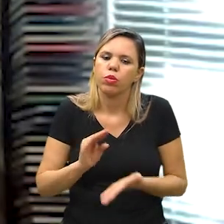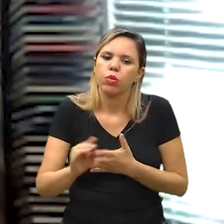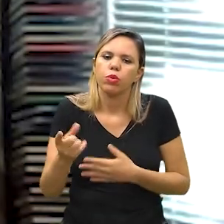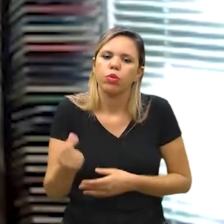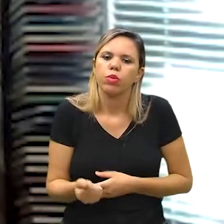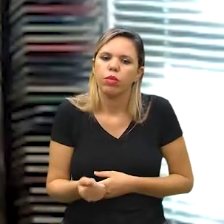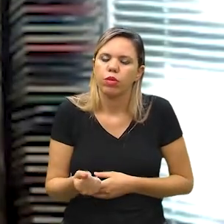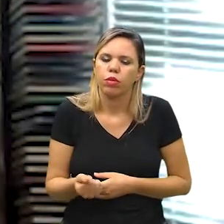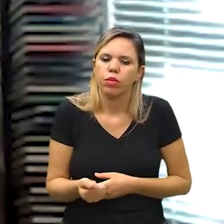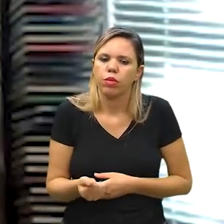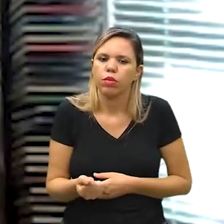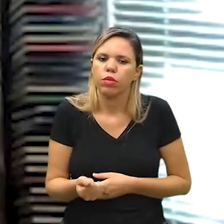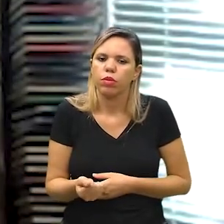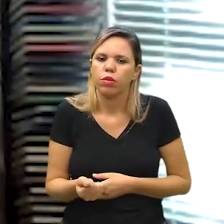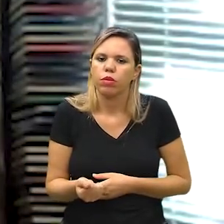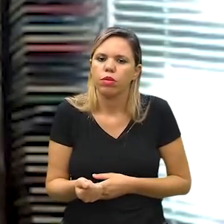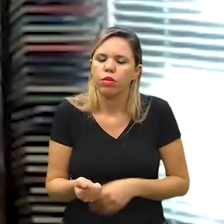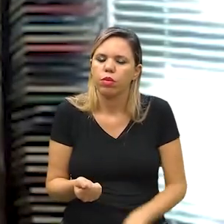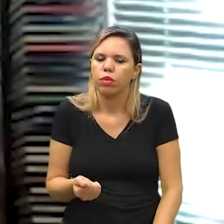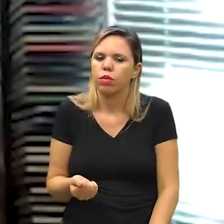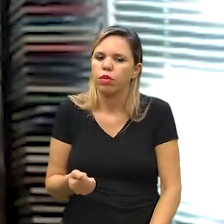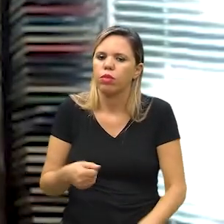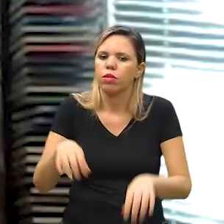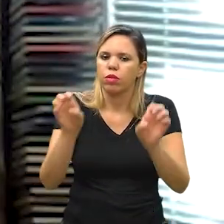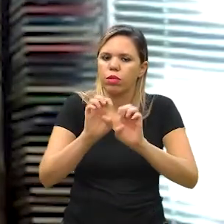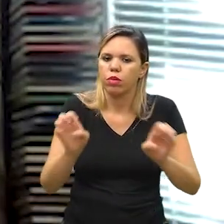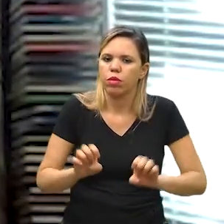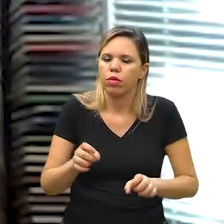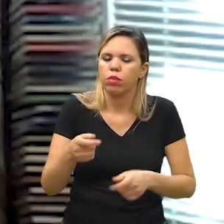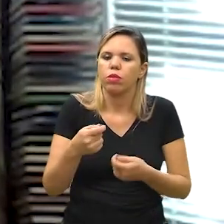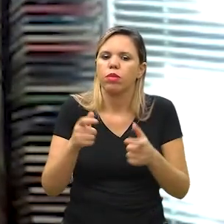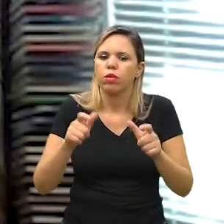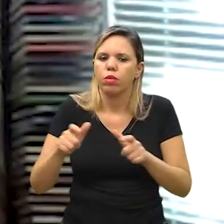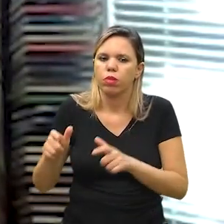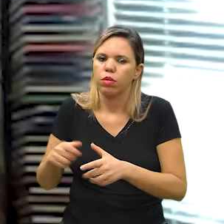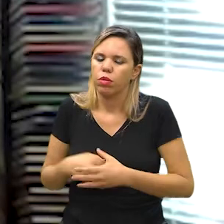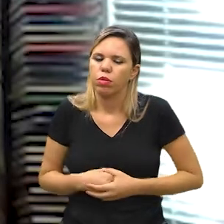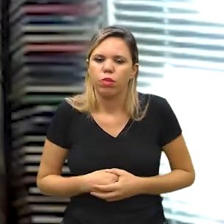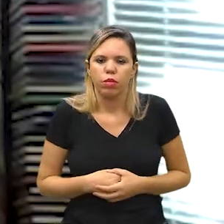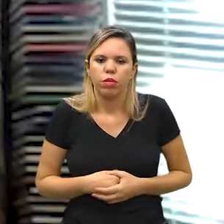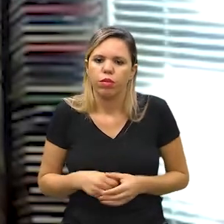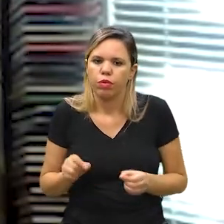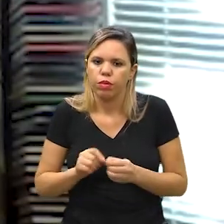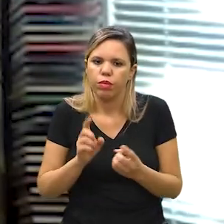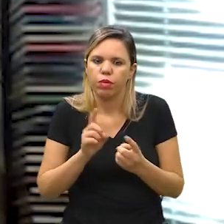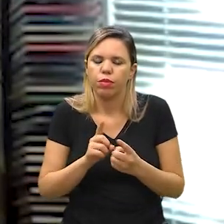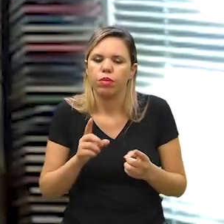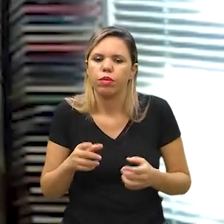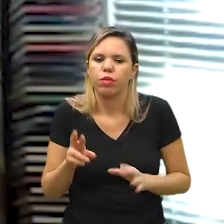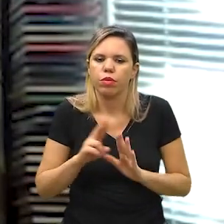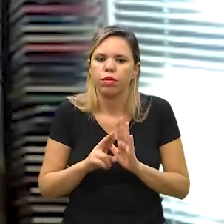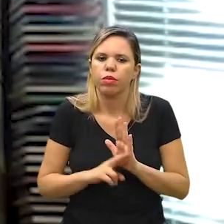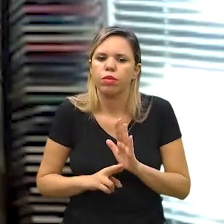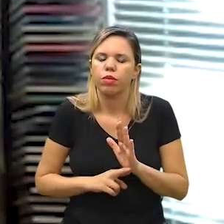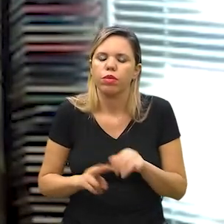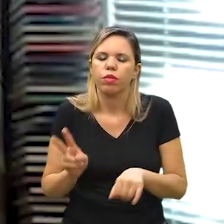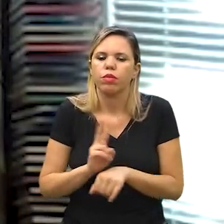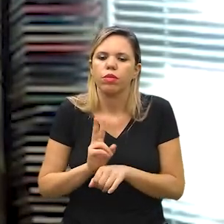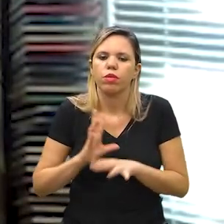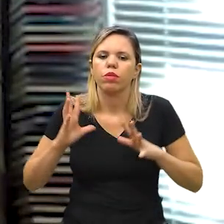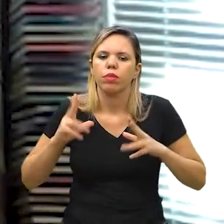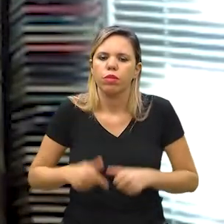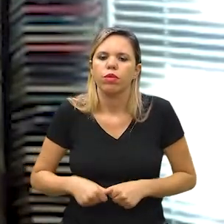o investimento ele vai estar em cima da estruturação do seu espaço, que ele vai ter que atender às normas da